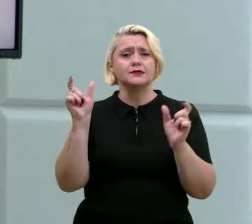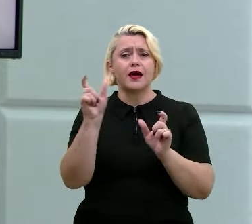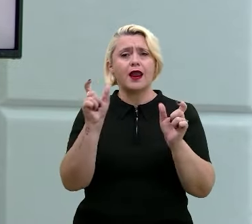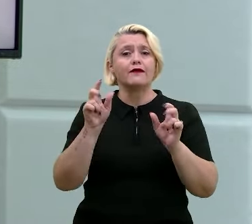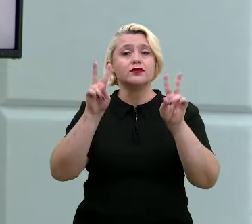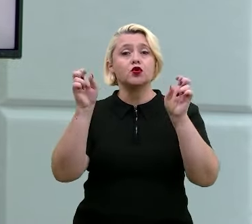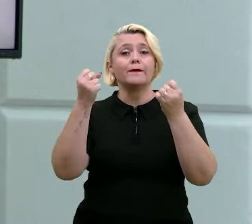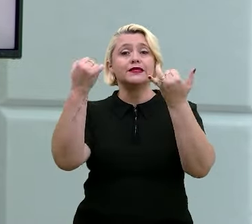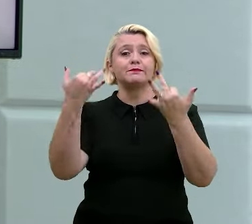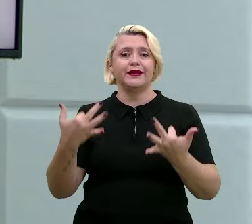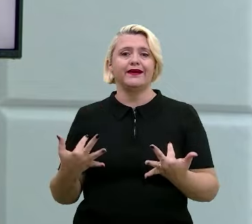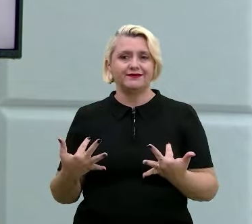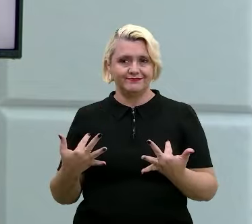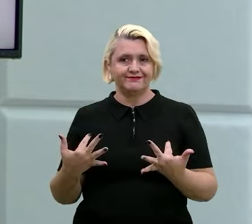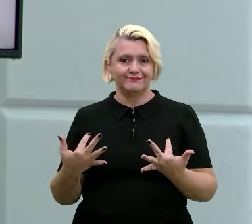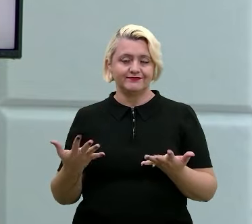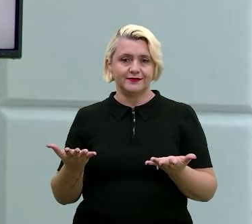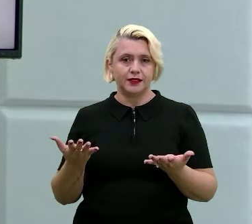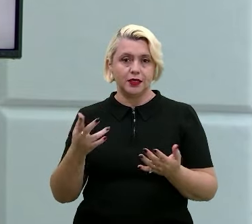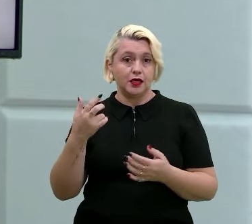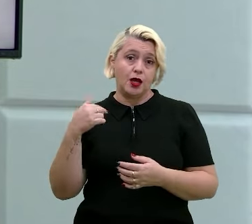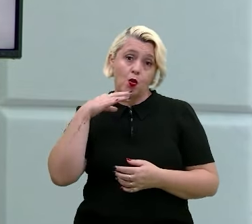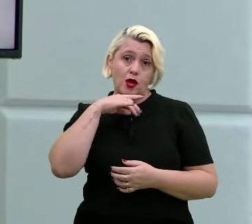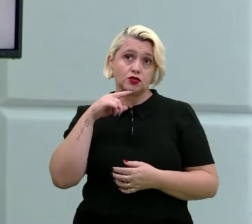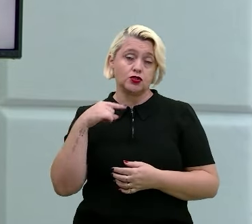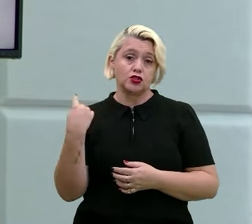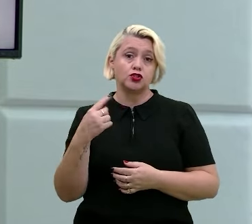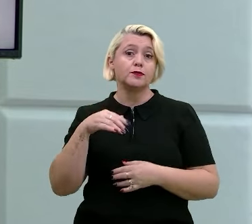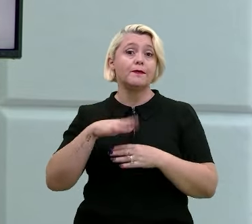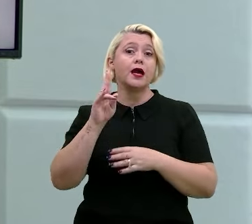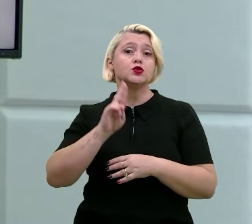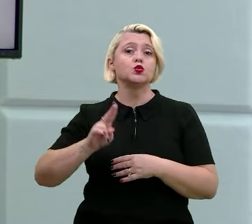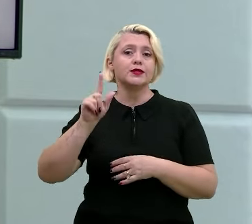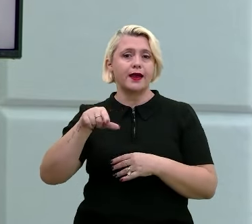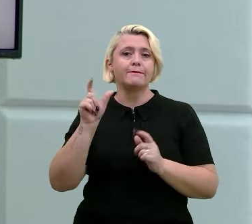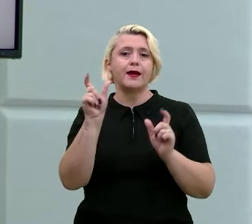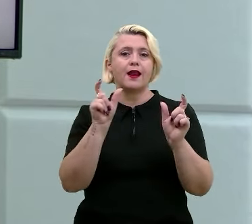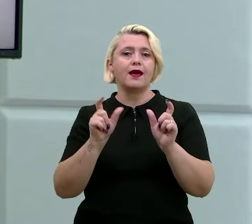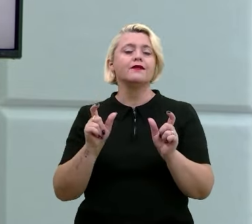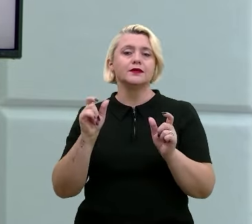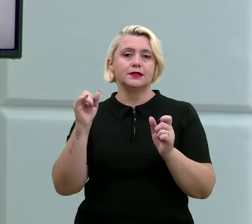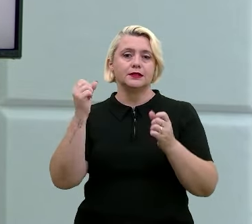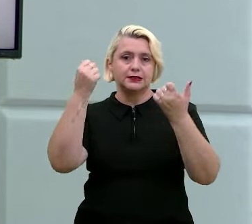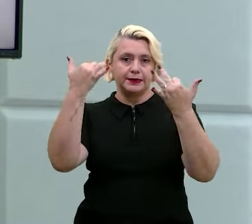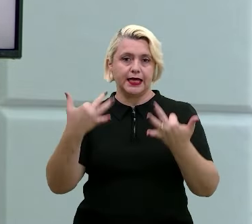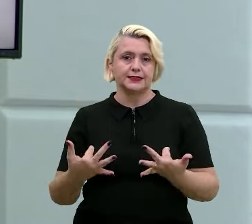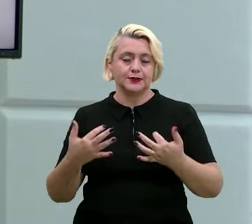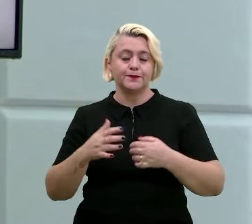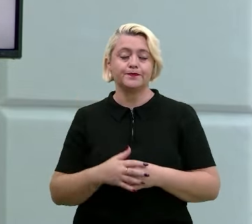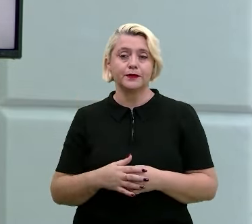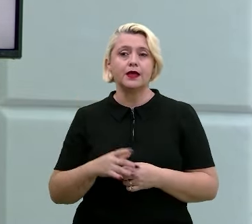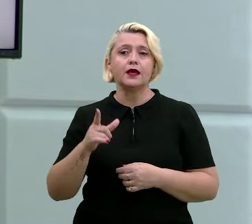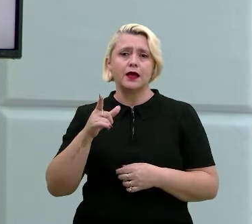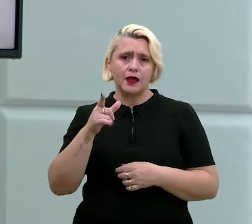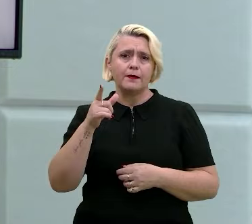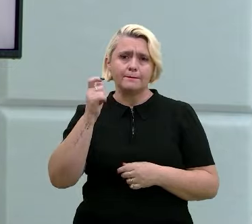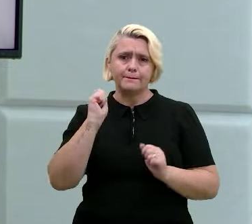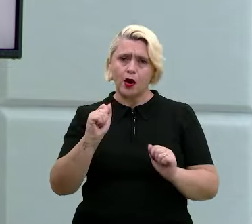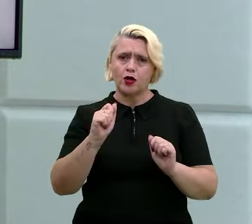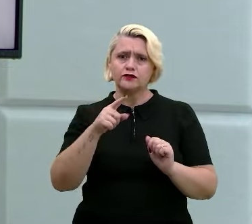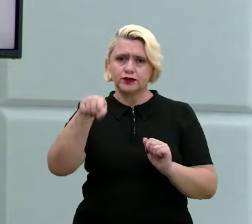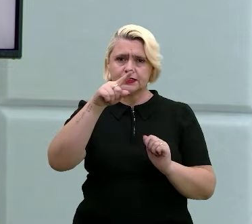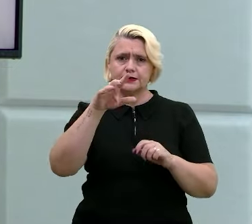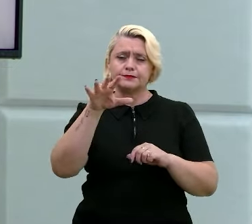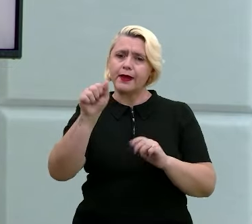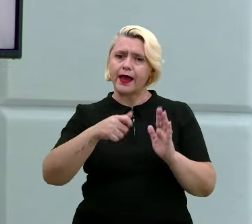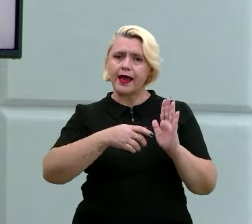Talvez sejam os que a gente mais usa. Então eu quero que vocês deem uma olhada, vocês têm o um material aí na escola e pega essa listinha. Depois, às vezes a